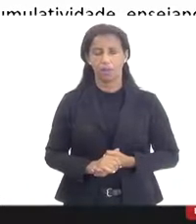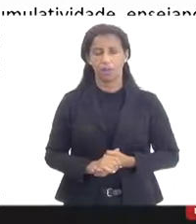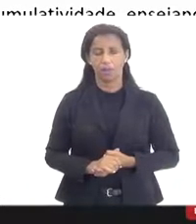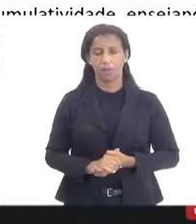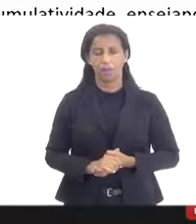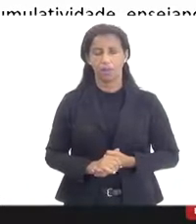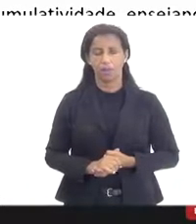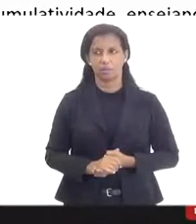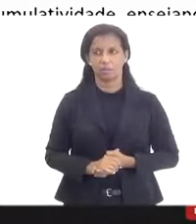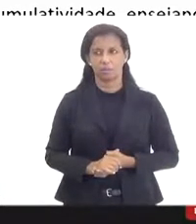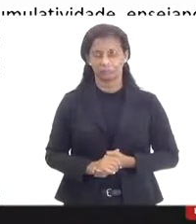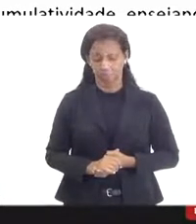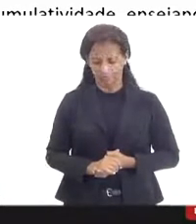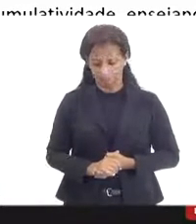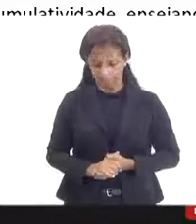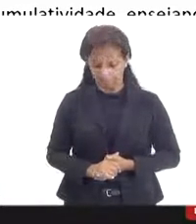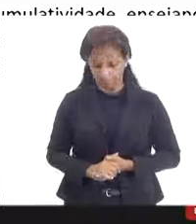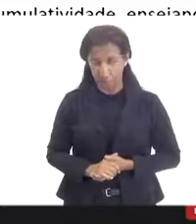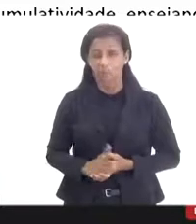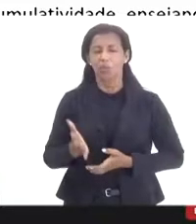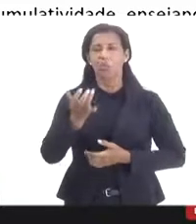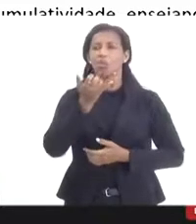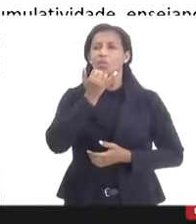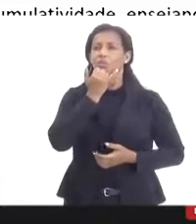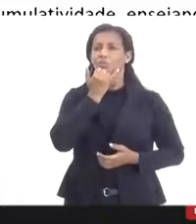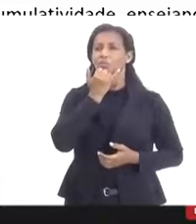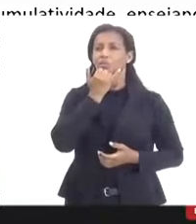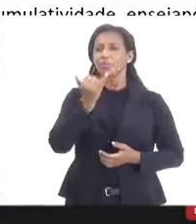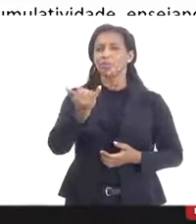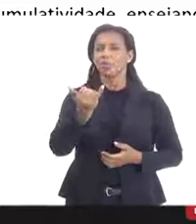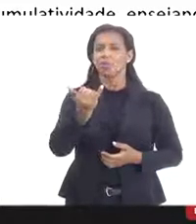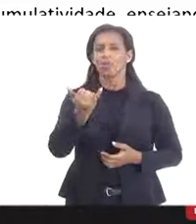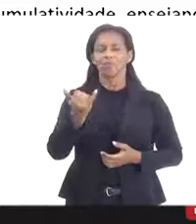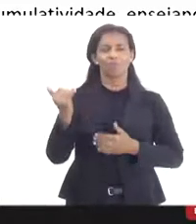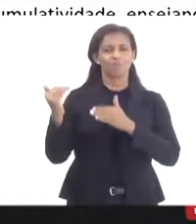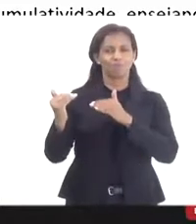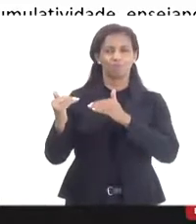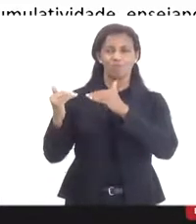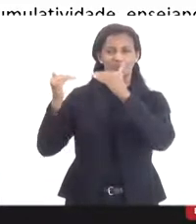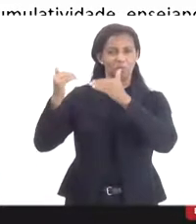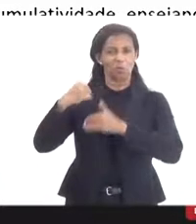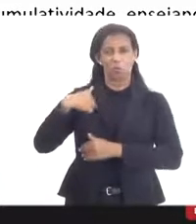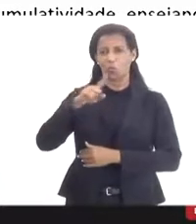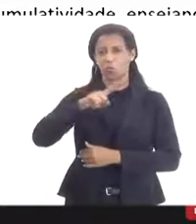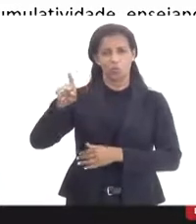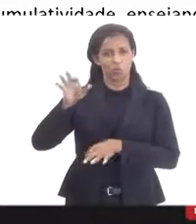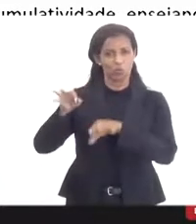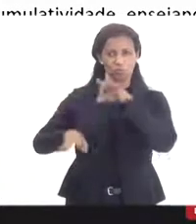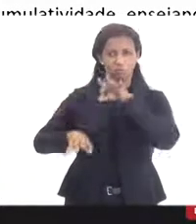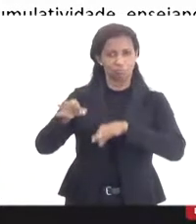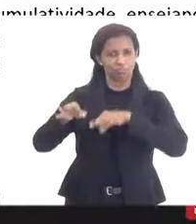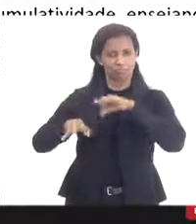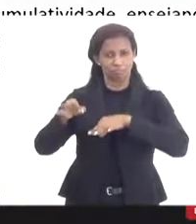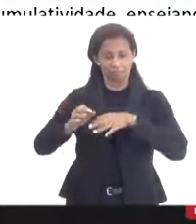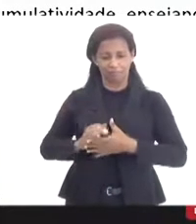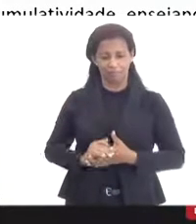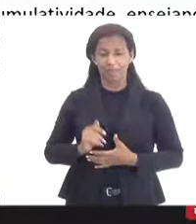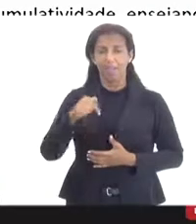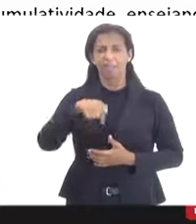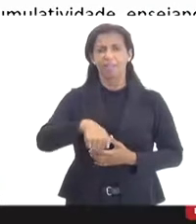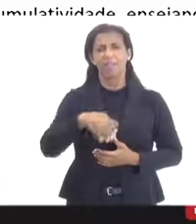eu não sou desembargador, eu não sou juiz, esta